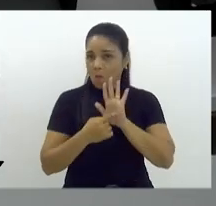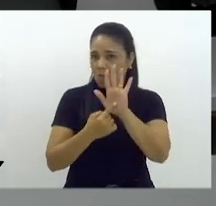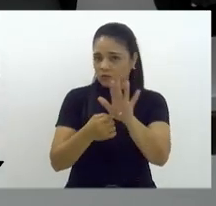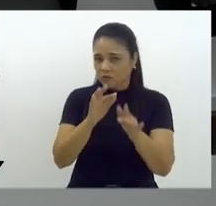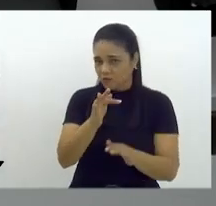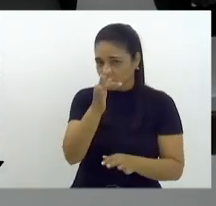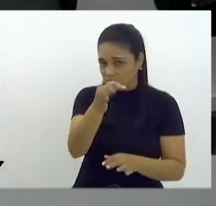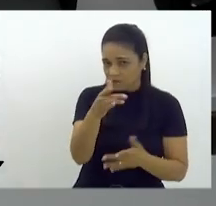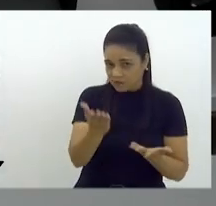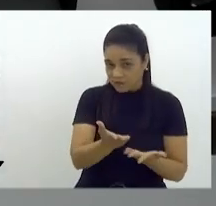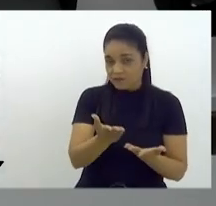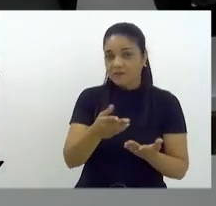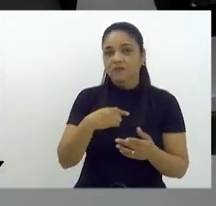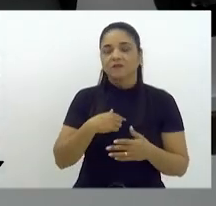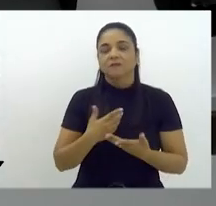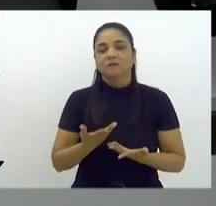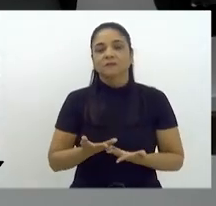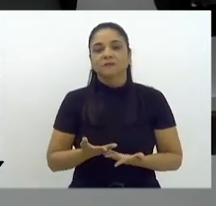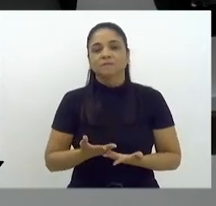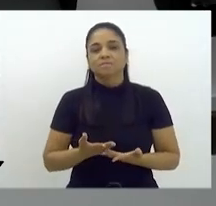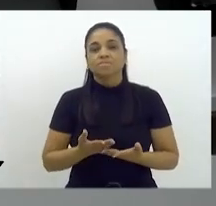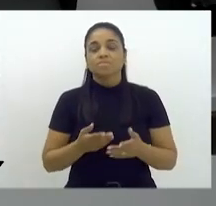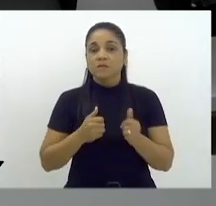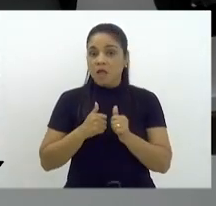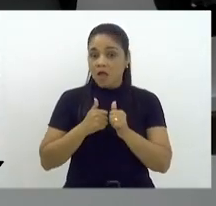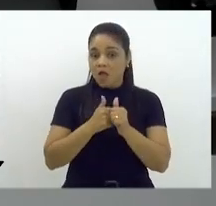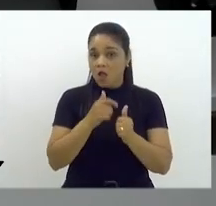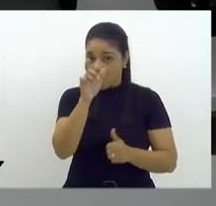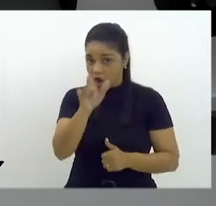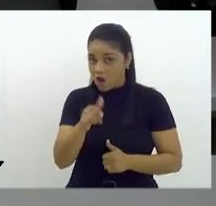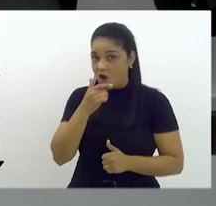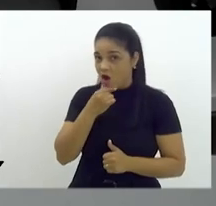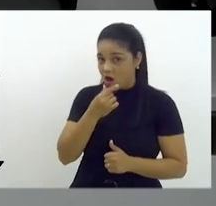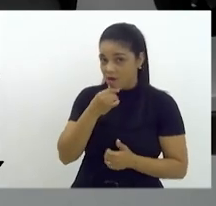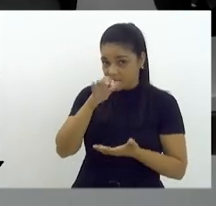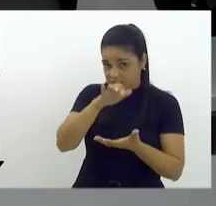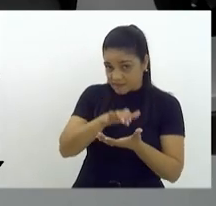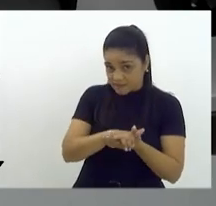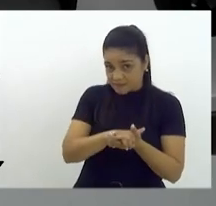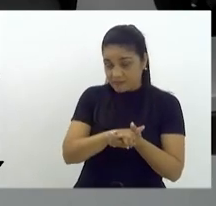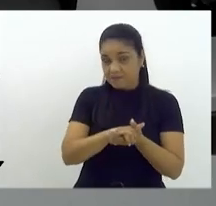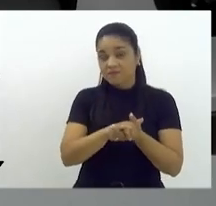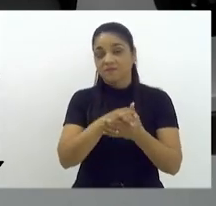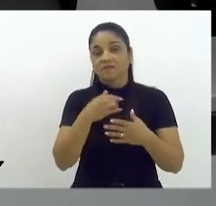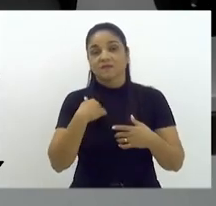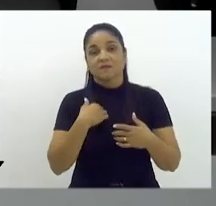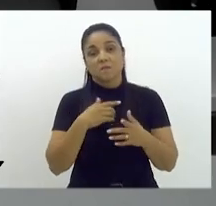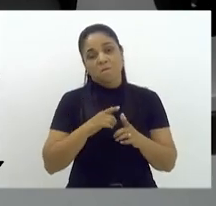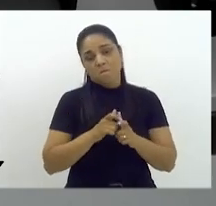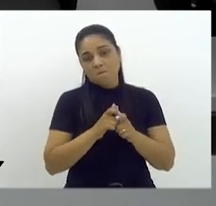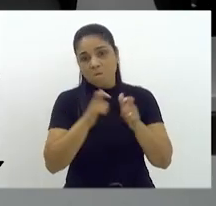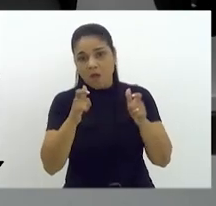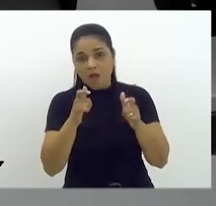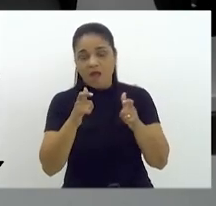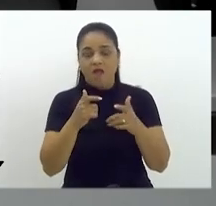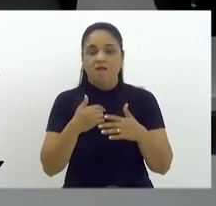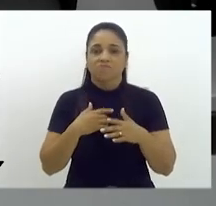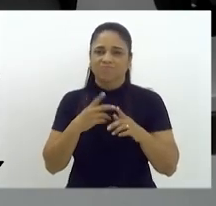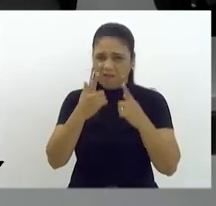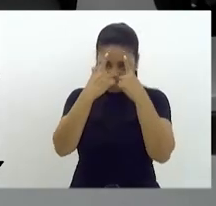agora em 2022 2023 e que companheiros e ex companheiros representam quase Metade dos autores das agressões